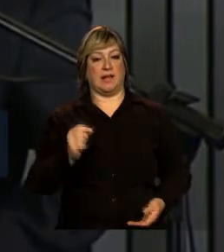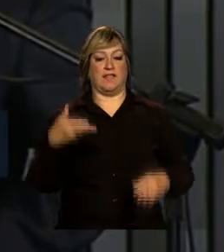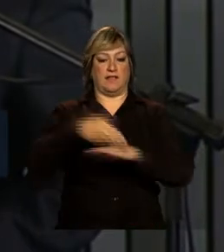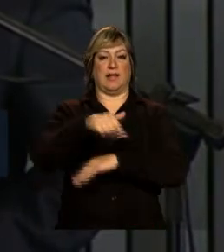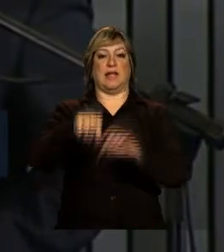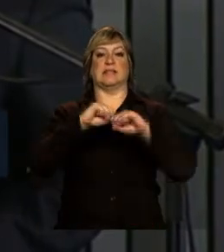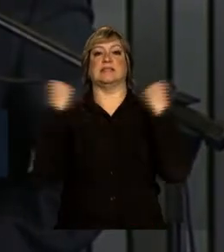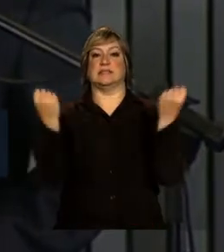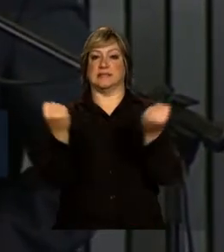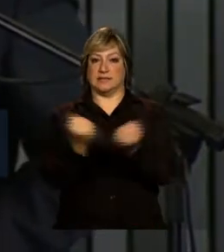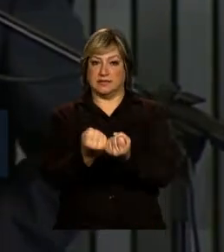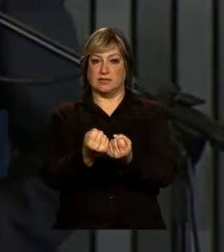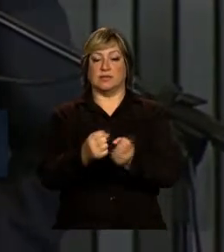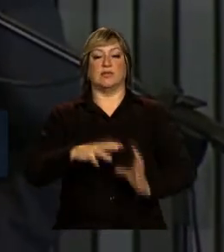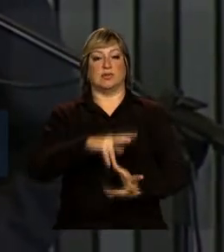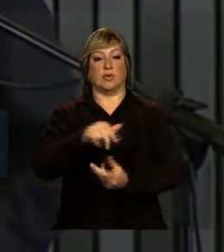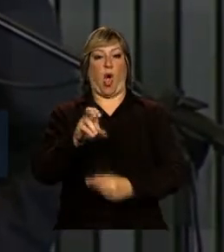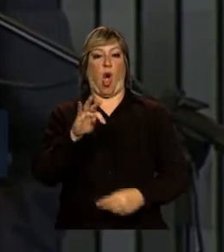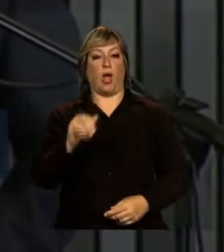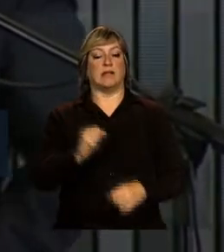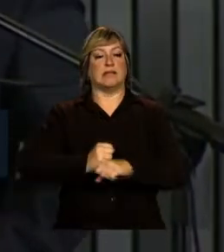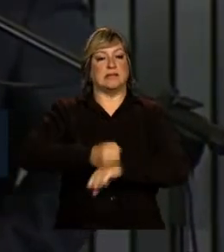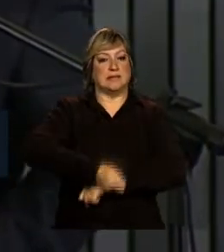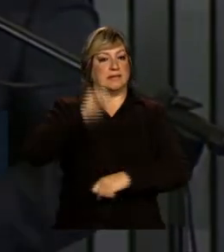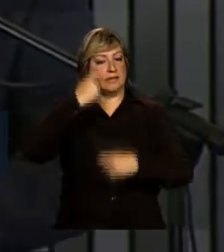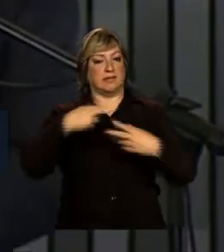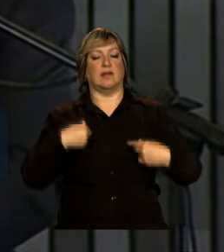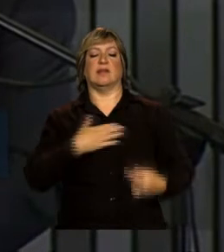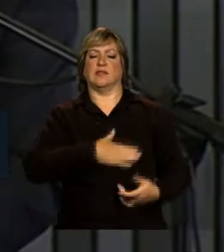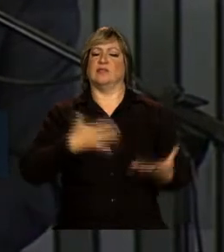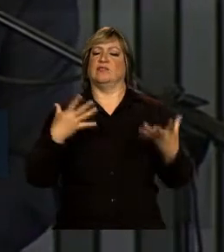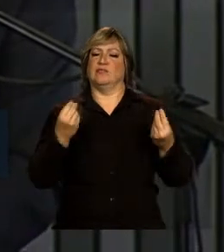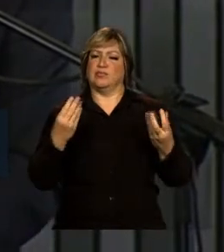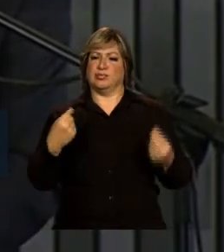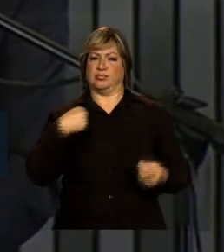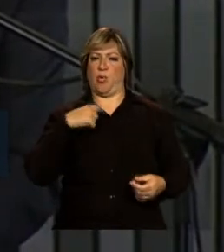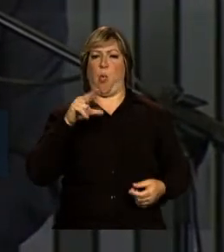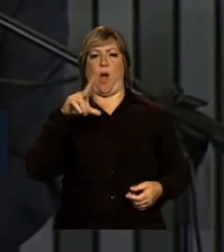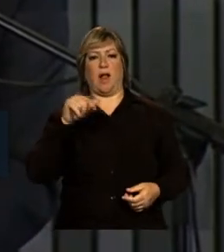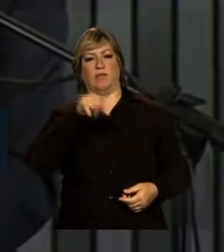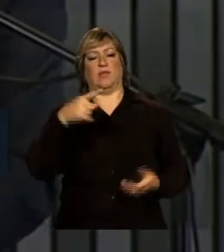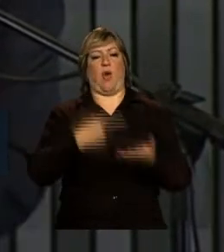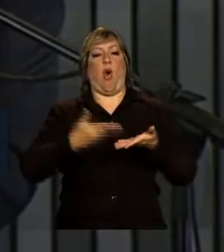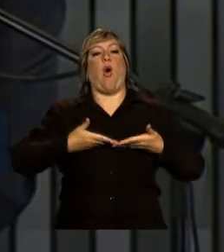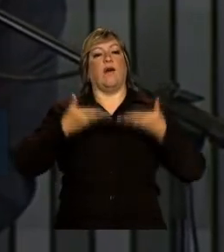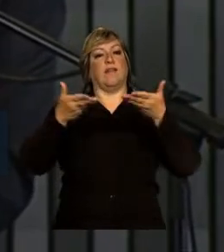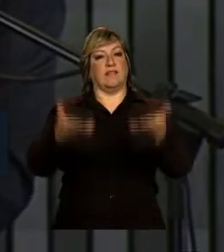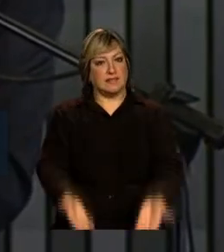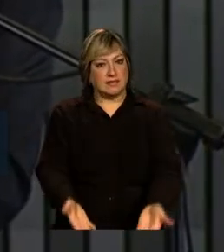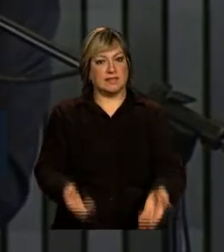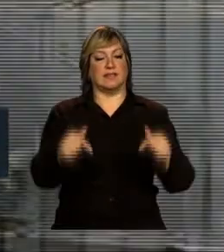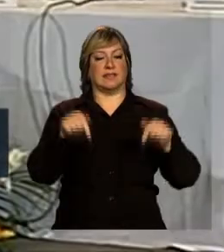do Seminário Internacional da Rota do Escravo. Com grande alegria, recebi o convite de meu companheiro